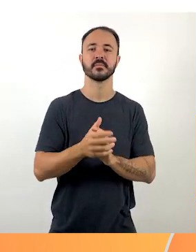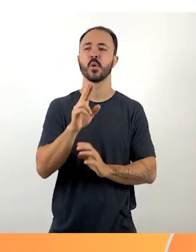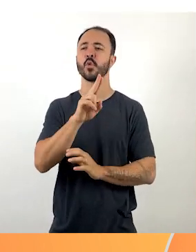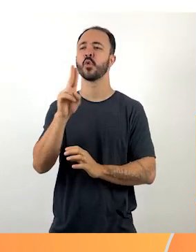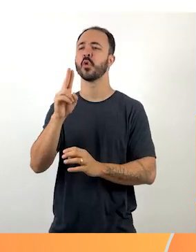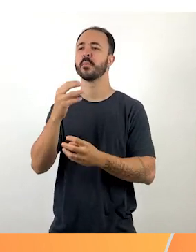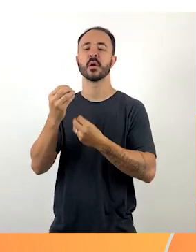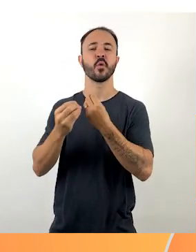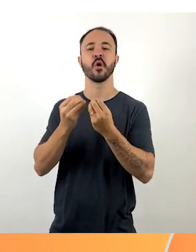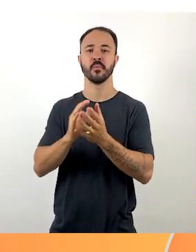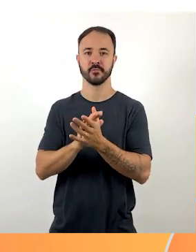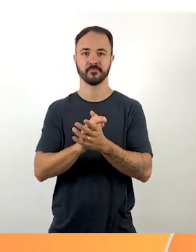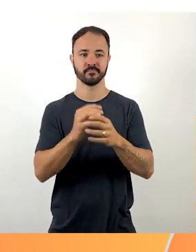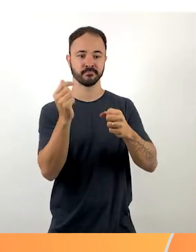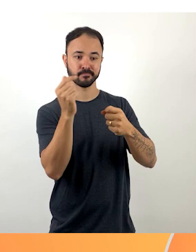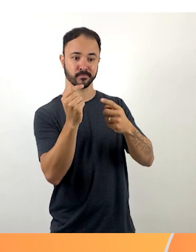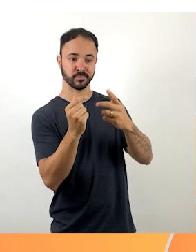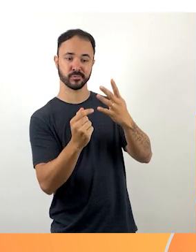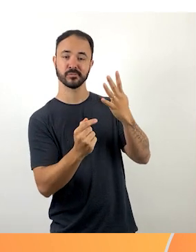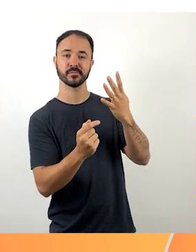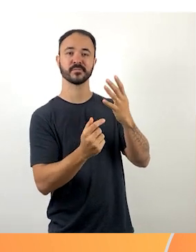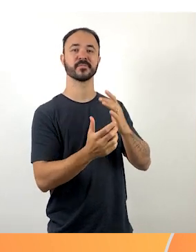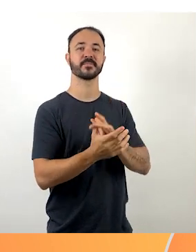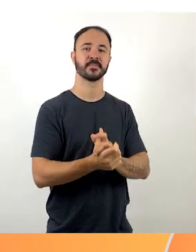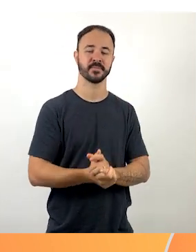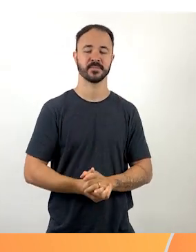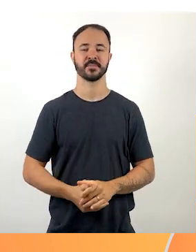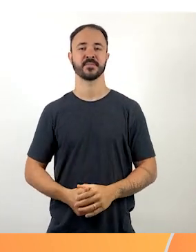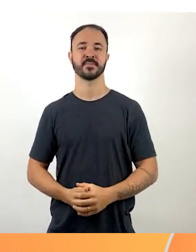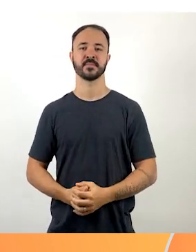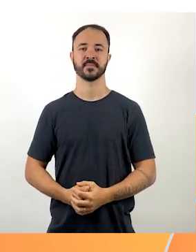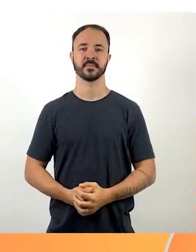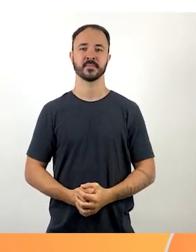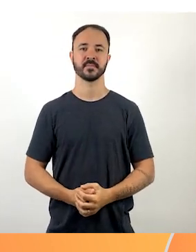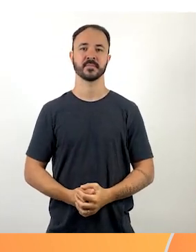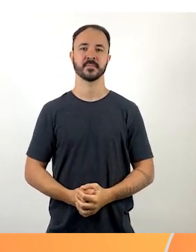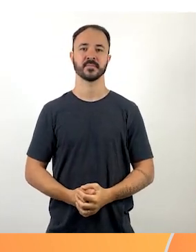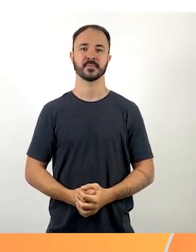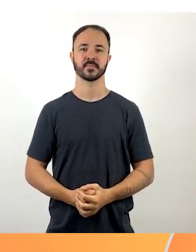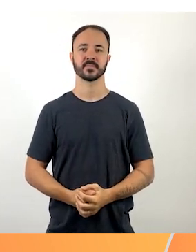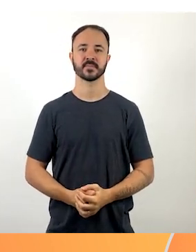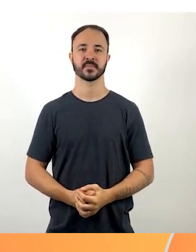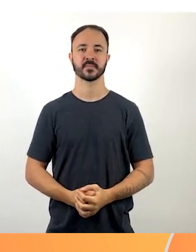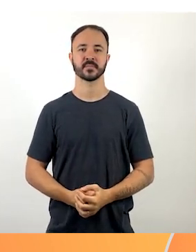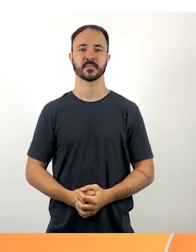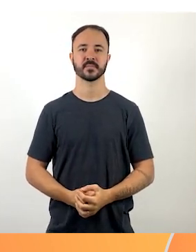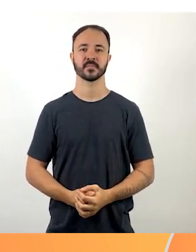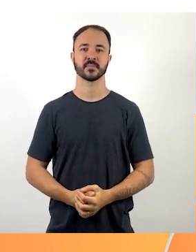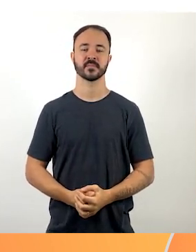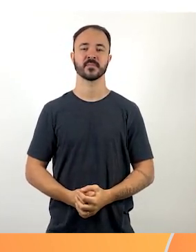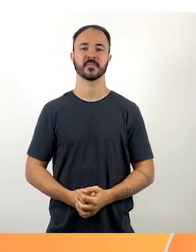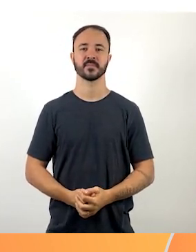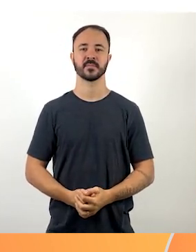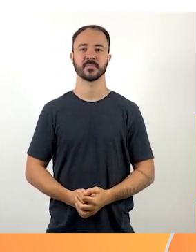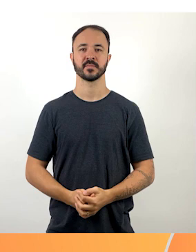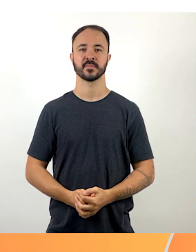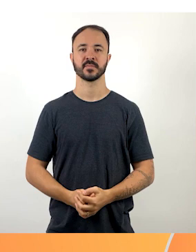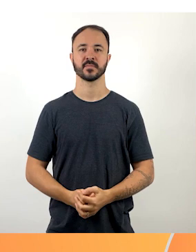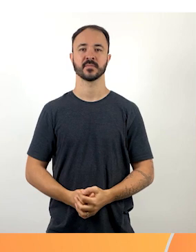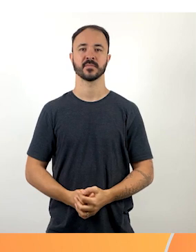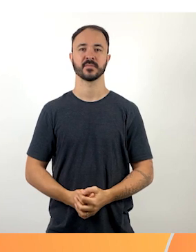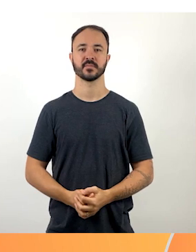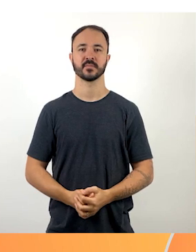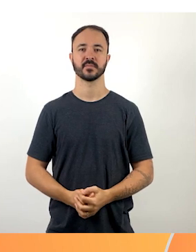letra A, limbo; letra B, estípula; letra C, gavinha; letra D, estômato;